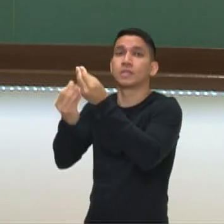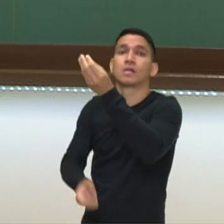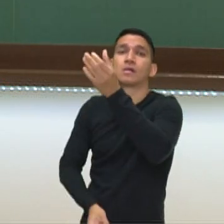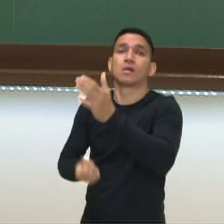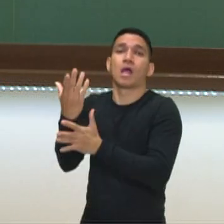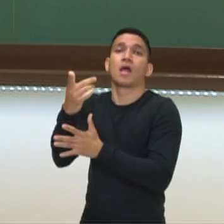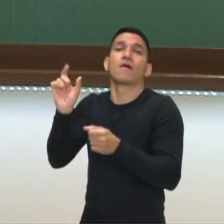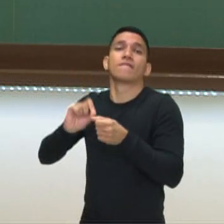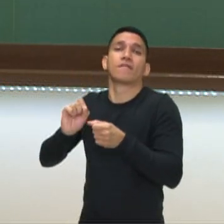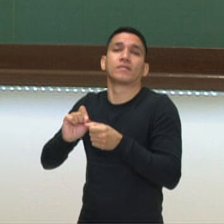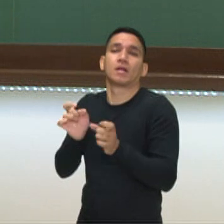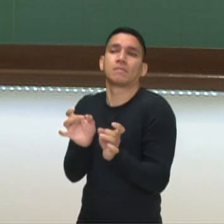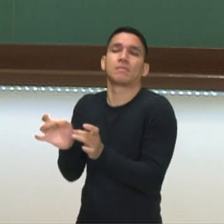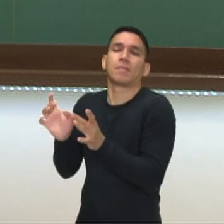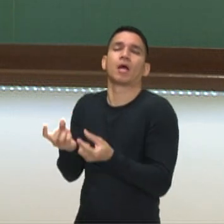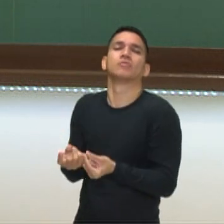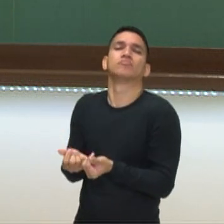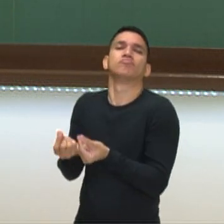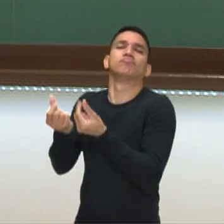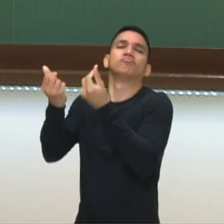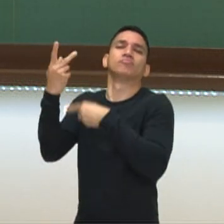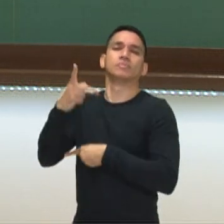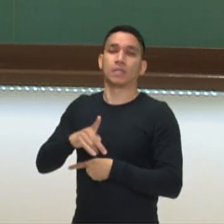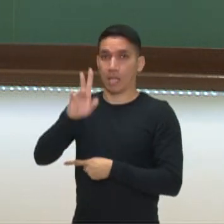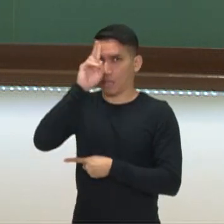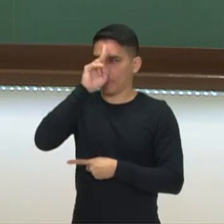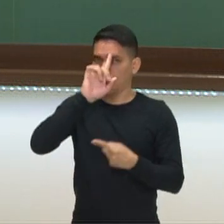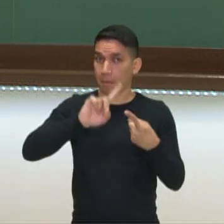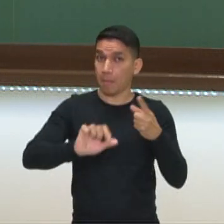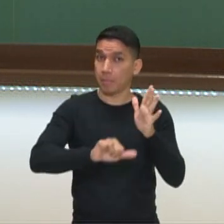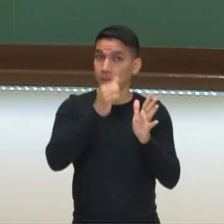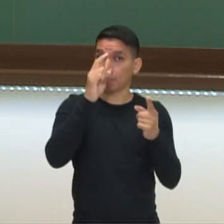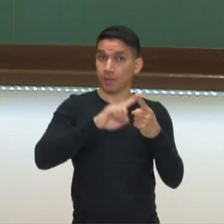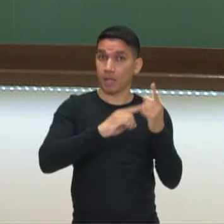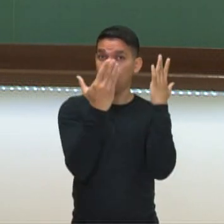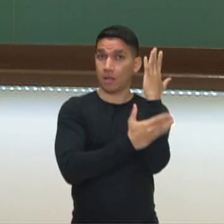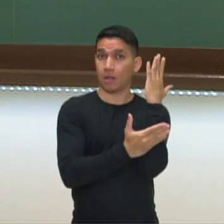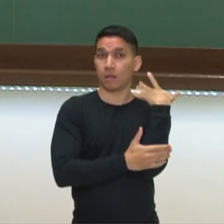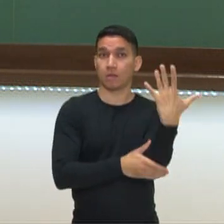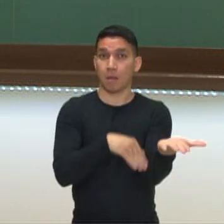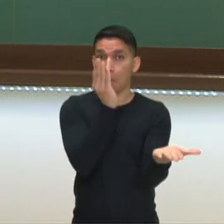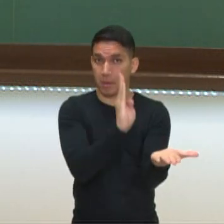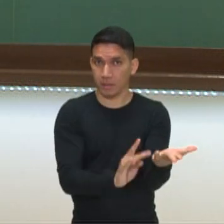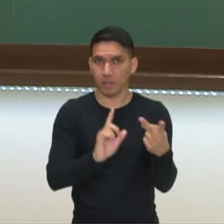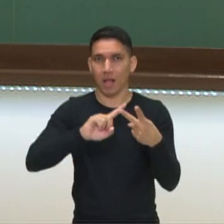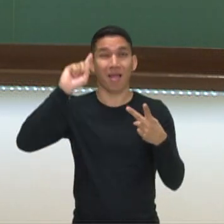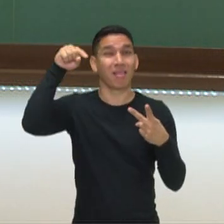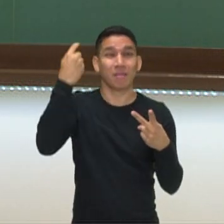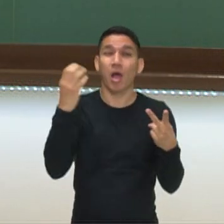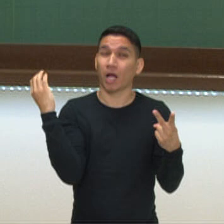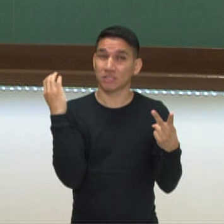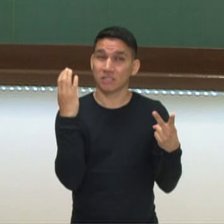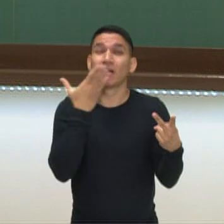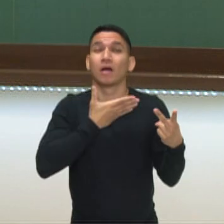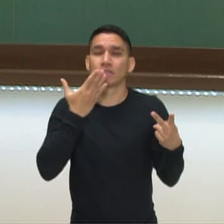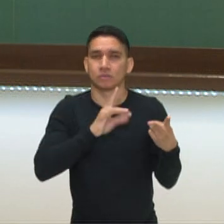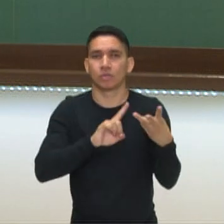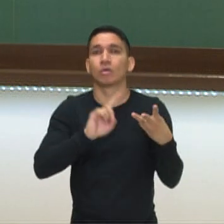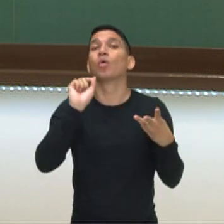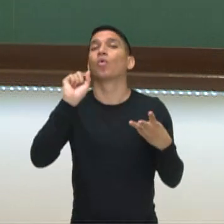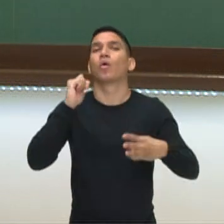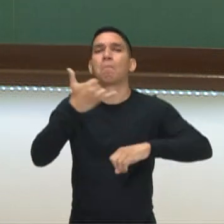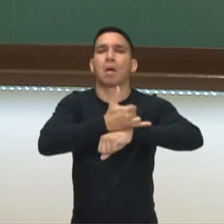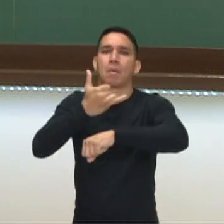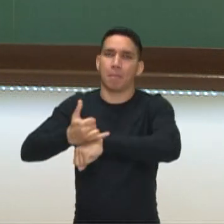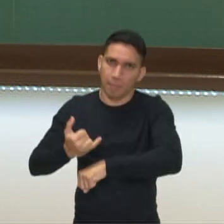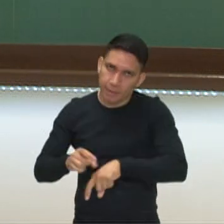lucros. Lembrando, né, que primeiro então foi o pau-brasil, depois a cana-de-açúcar e o metalismo, que era uma característica